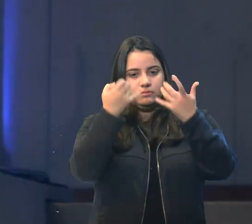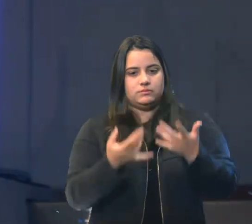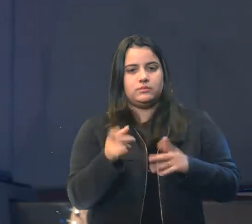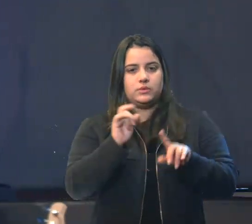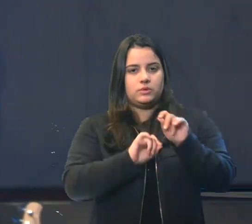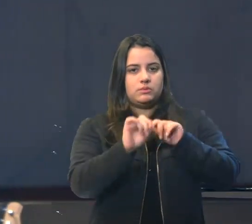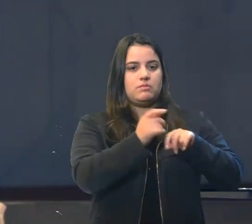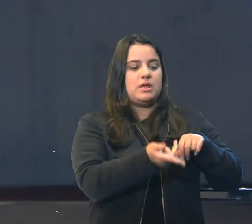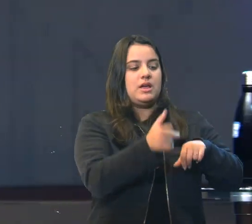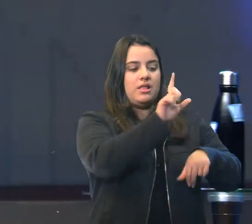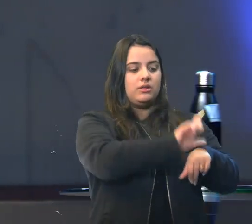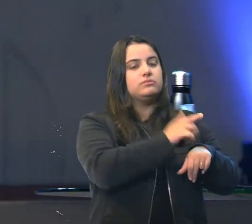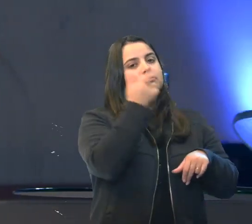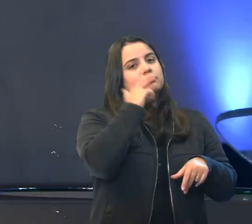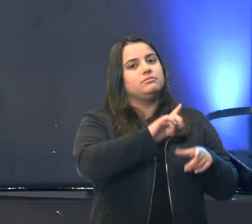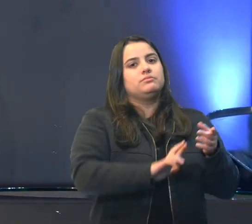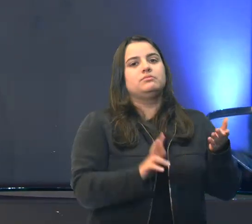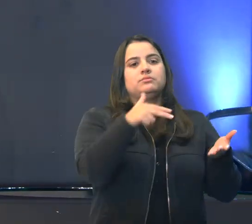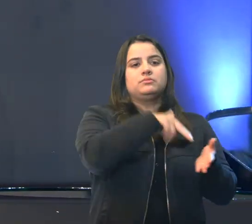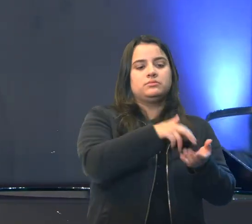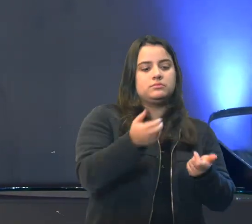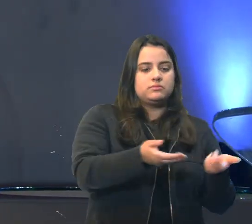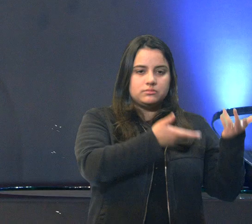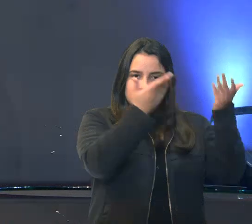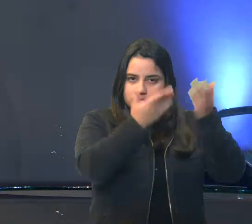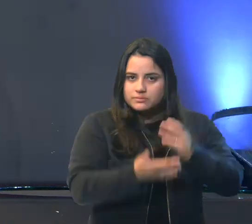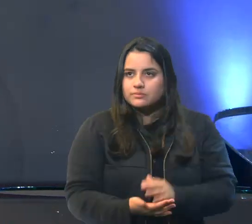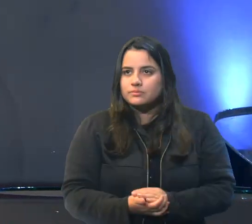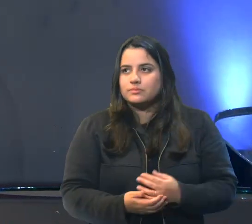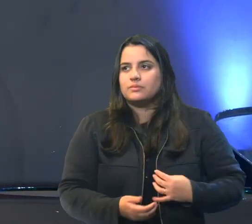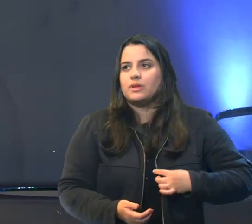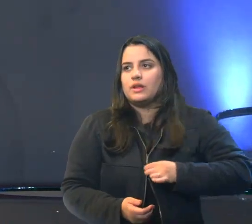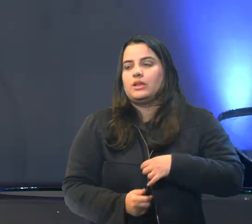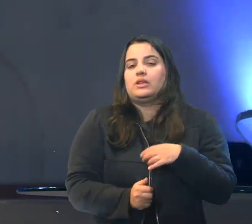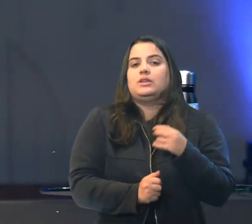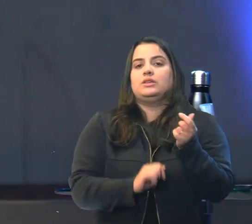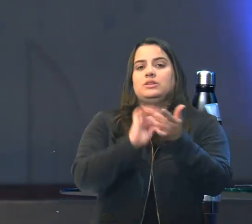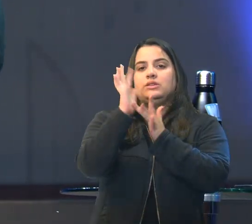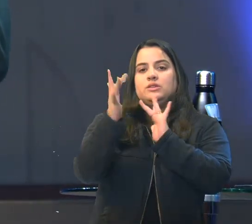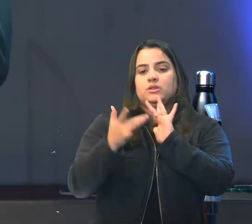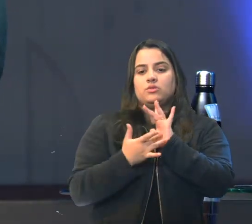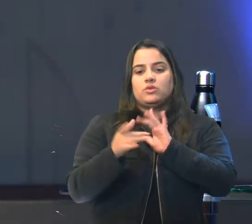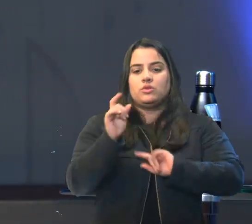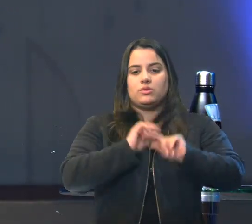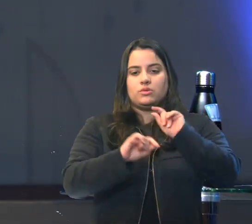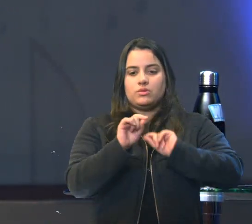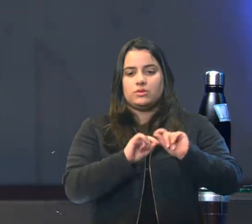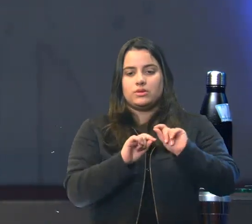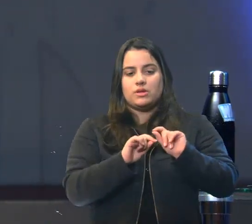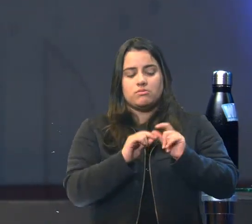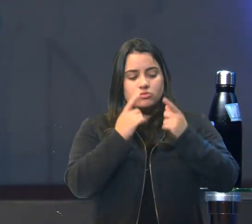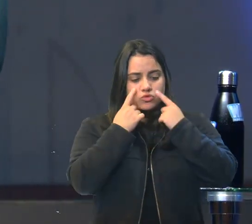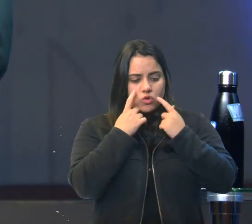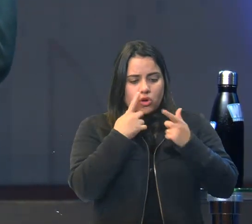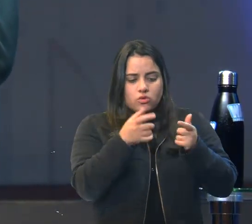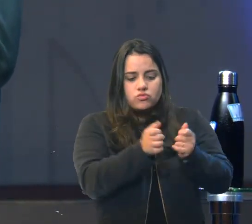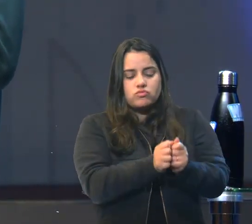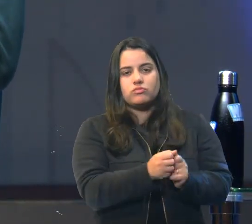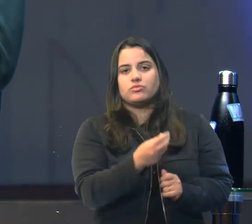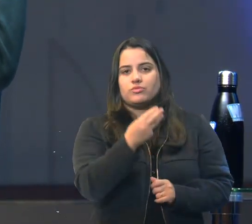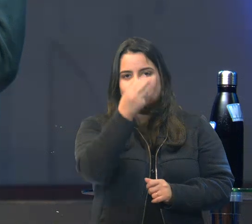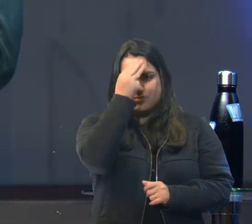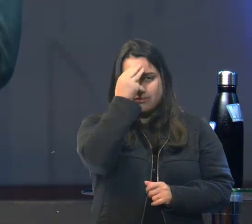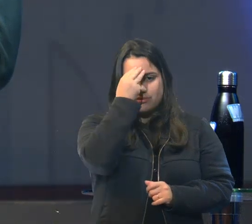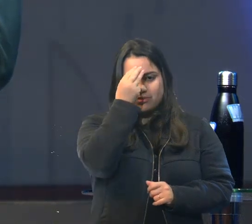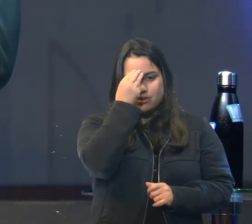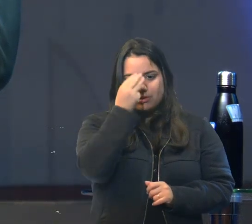dela ressuscitou. E Jesus compartilhava do coração de Maria e chorou junto com ela. É o